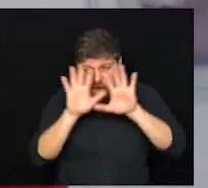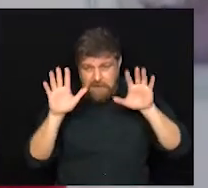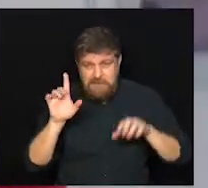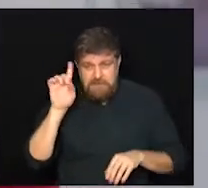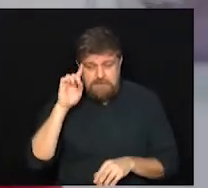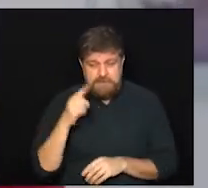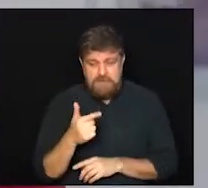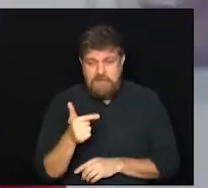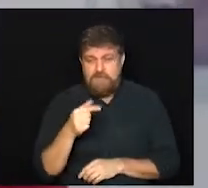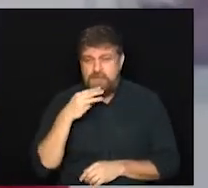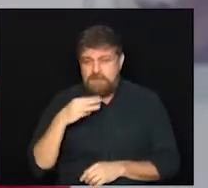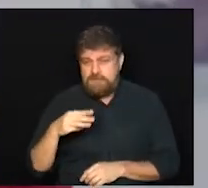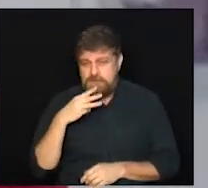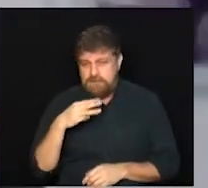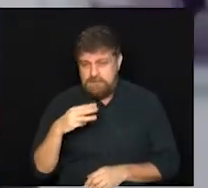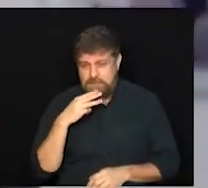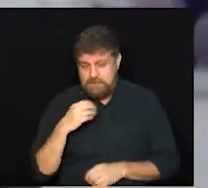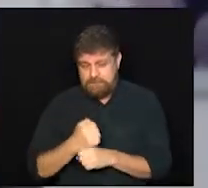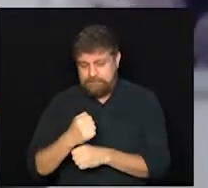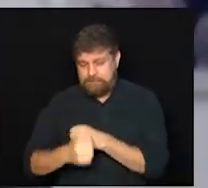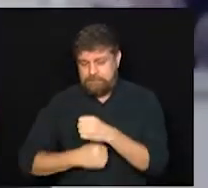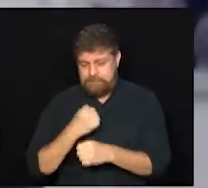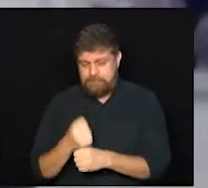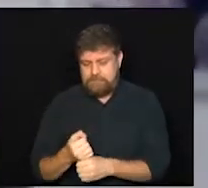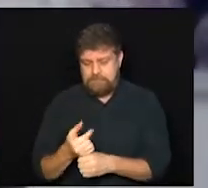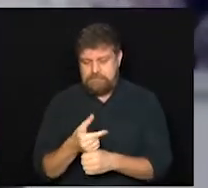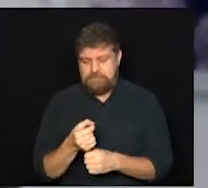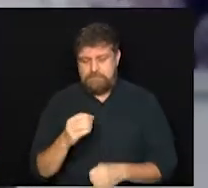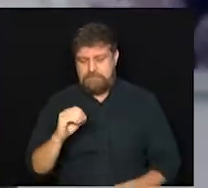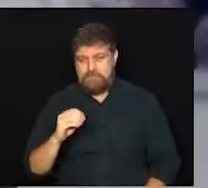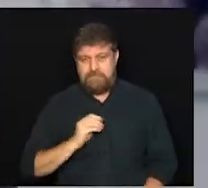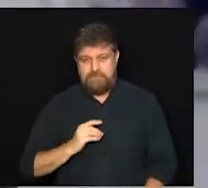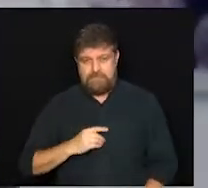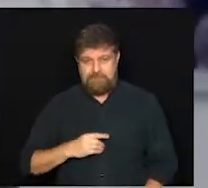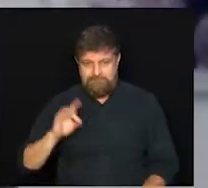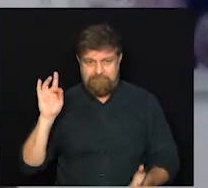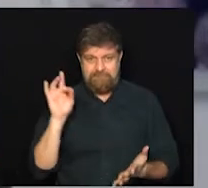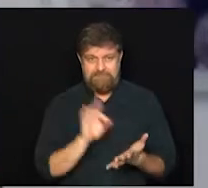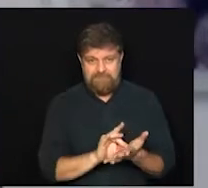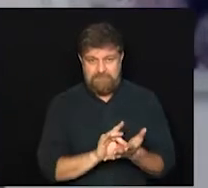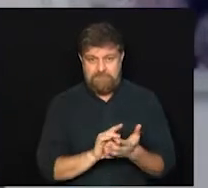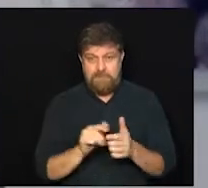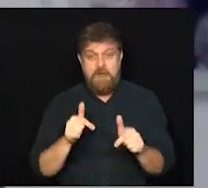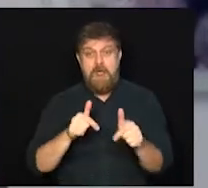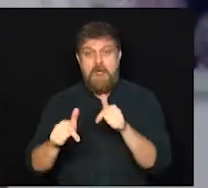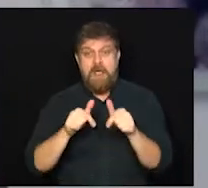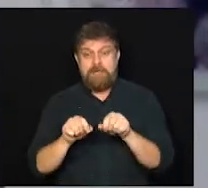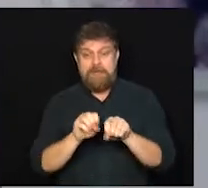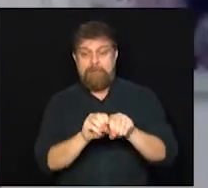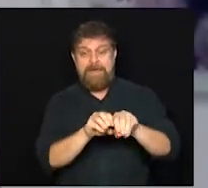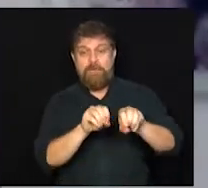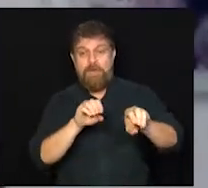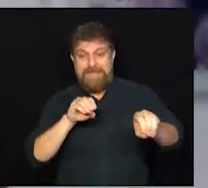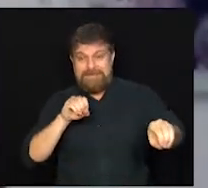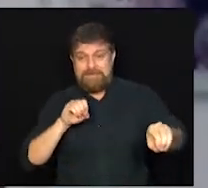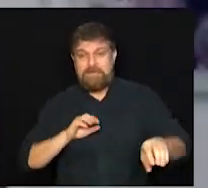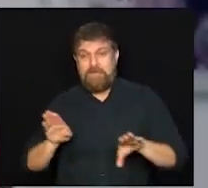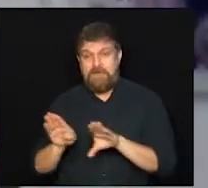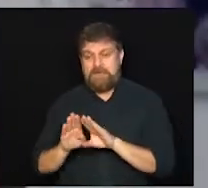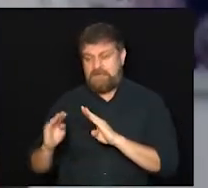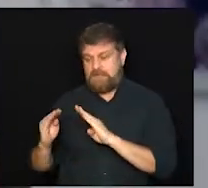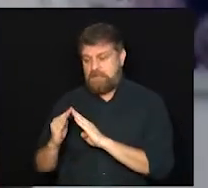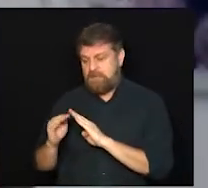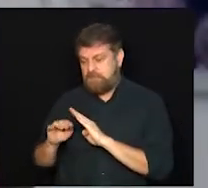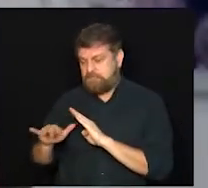de 2020 foi decretado ensino e trabalho remoto na Unicamp. Então, só não ficou